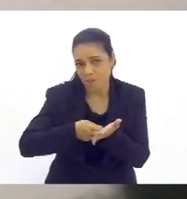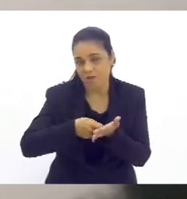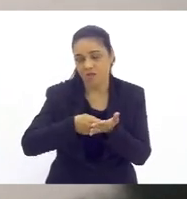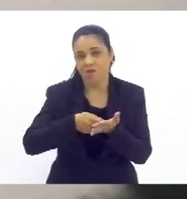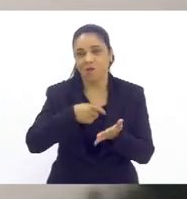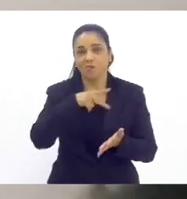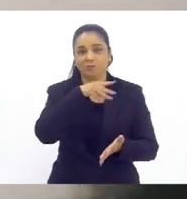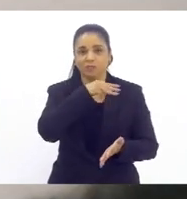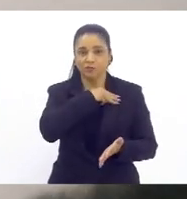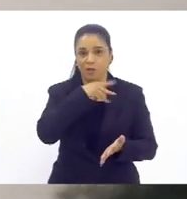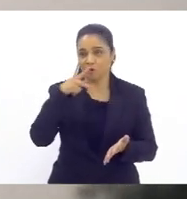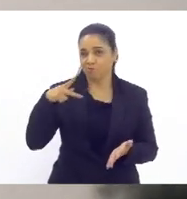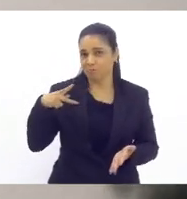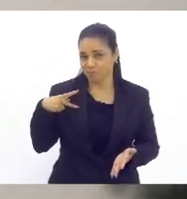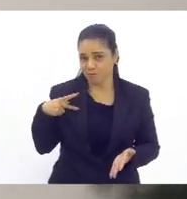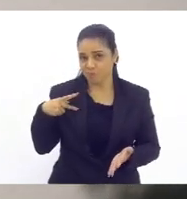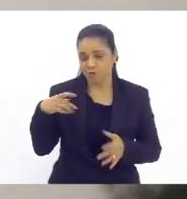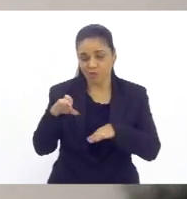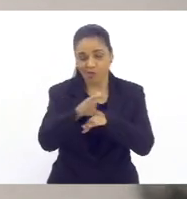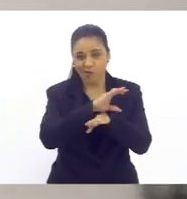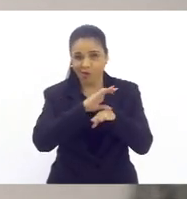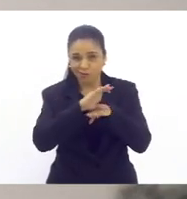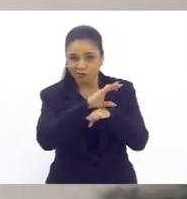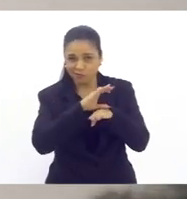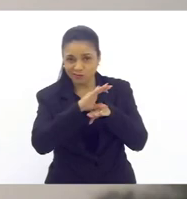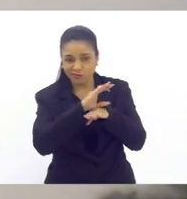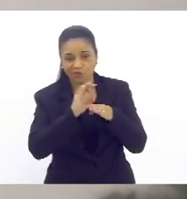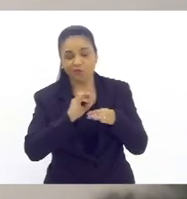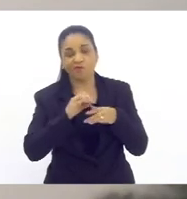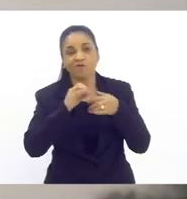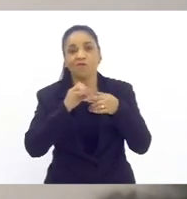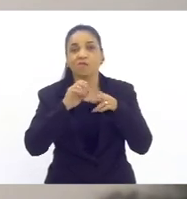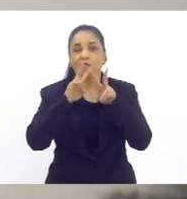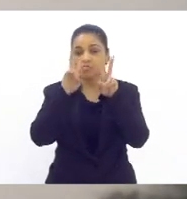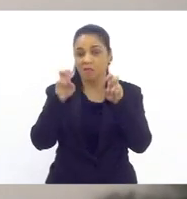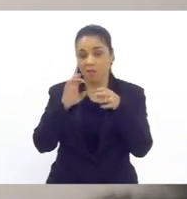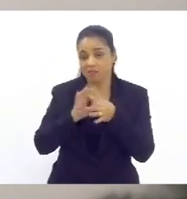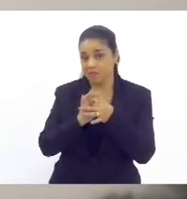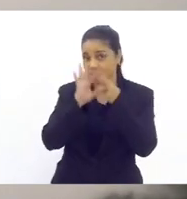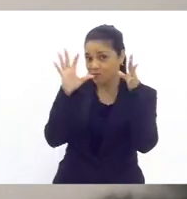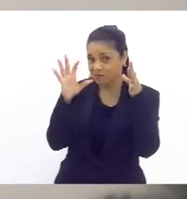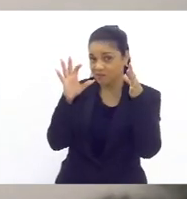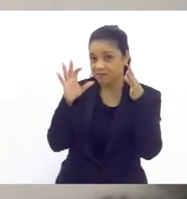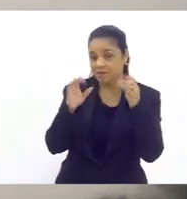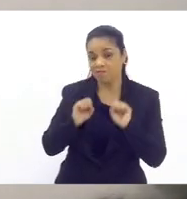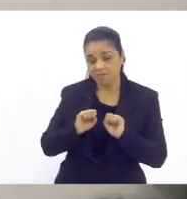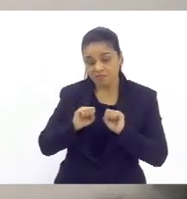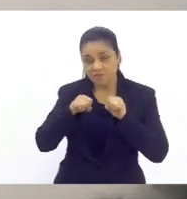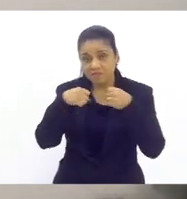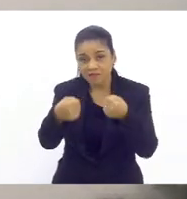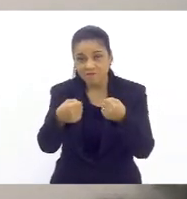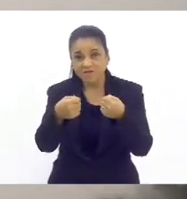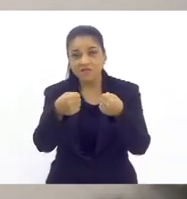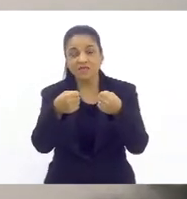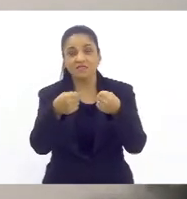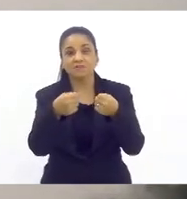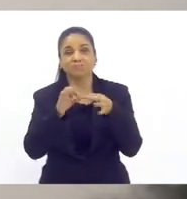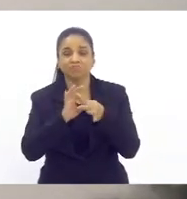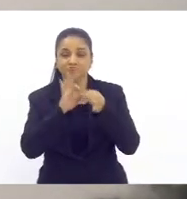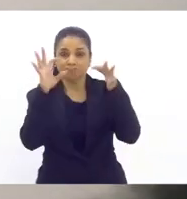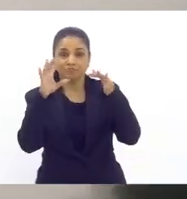tem e foi mencionado aqui sobre a questão da Democracia nós temos a função de defesa do Estado democrático direito Então como